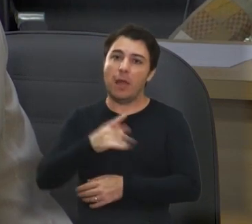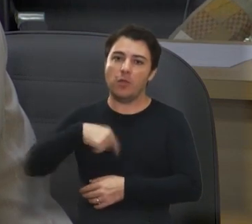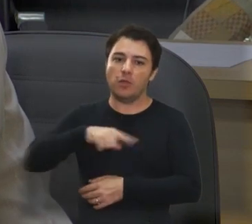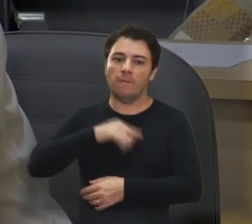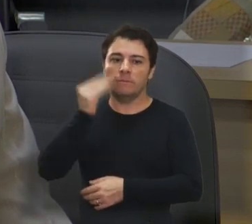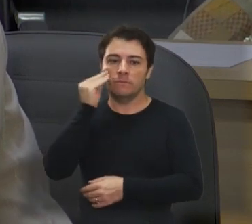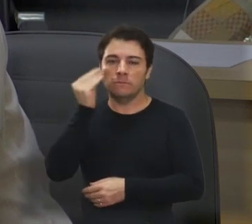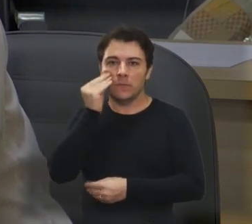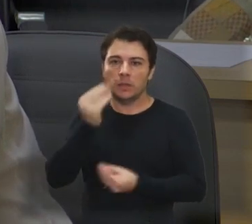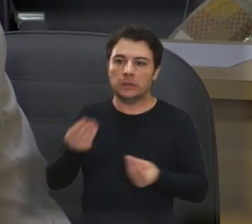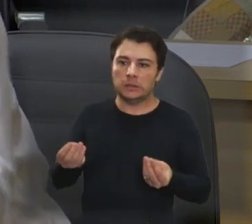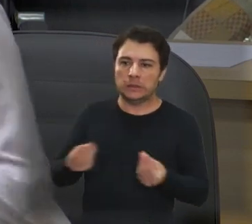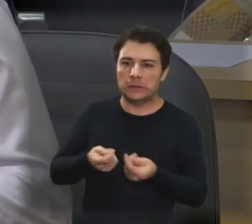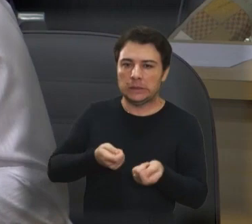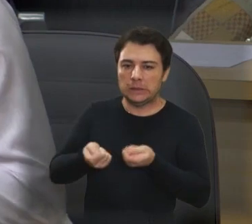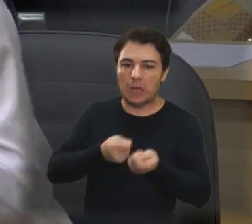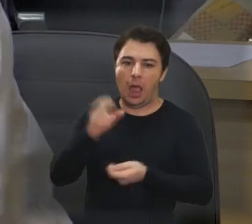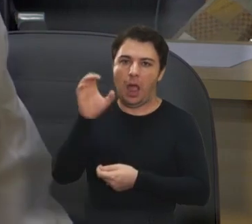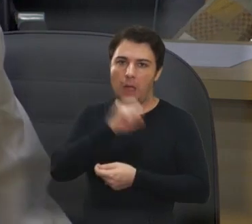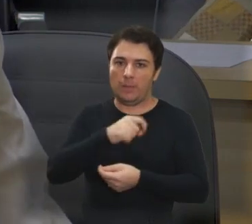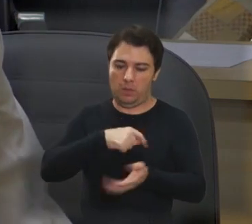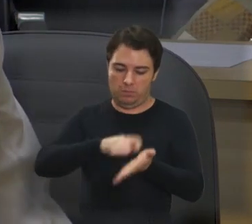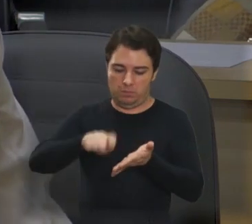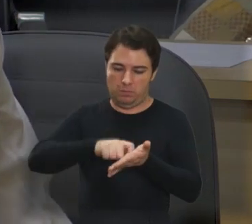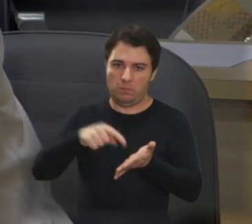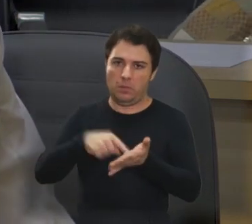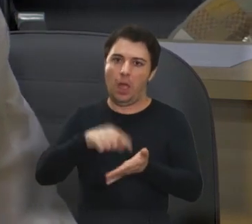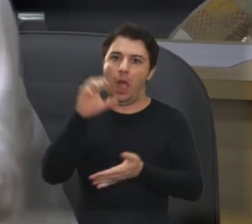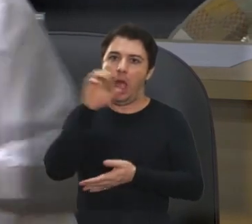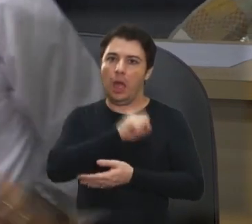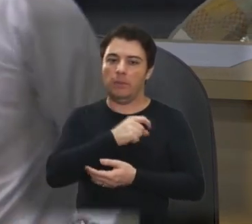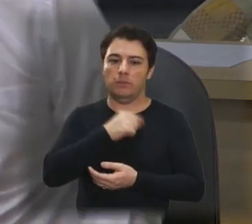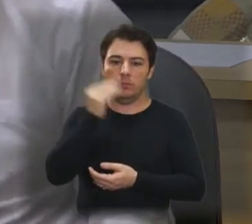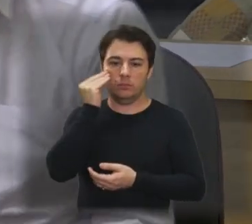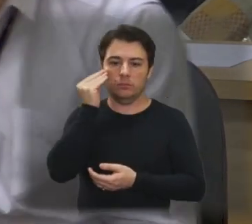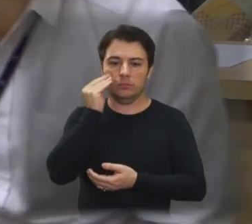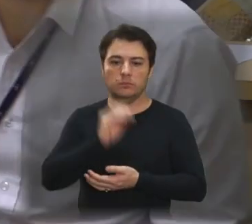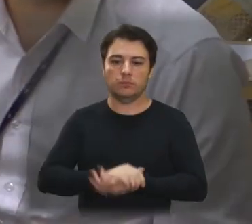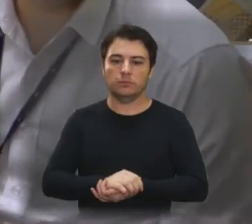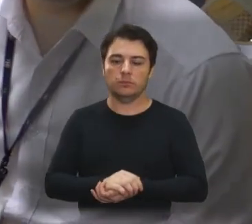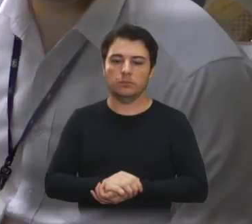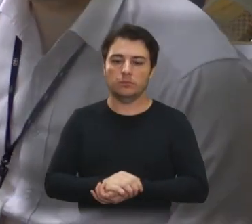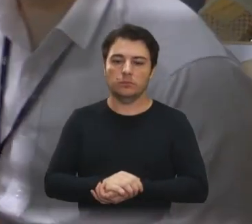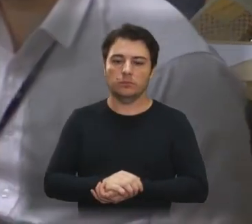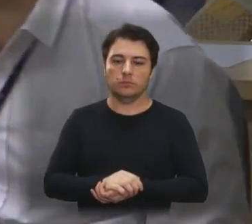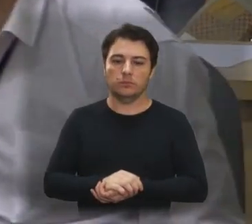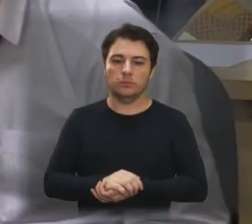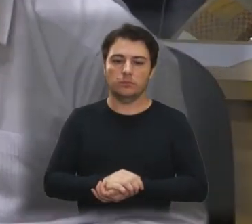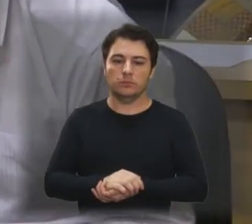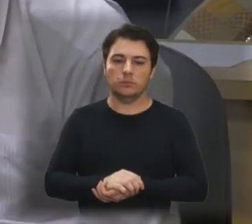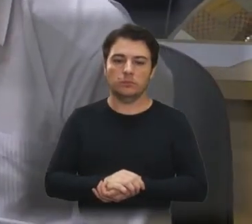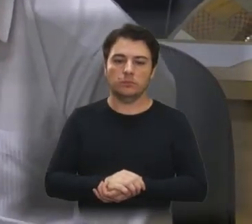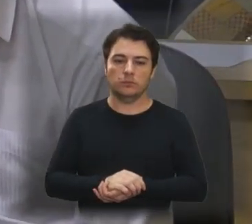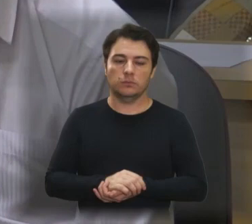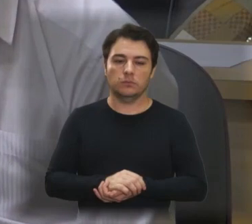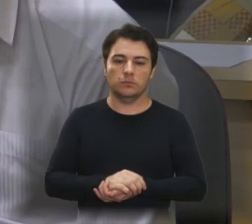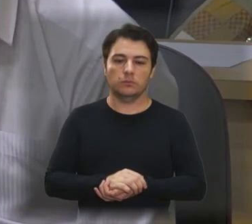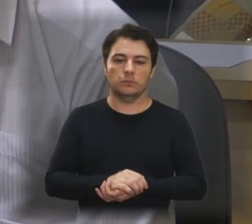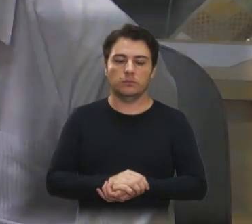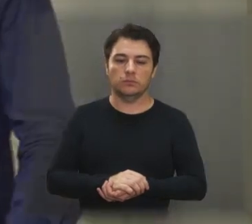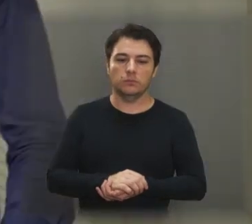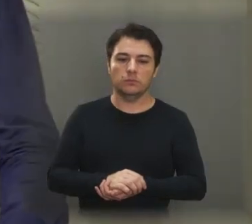aí vai ser providenciado mais breve possível já notei aqui vou cobrar os responsáveis só para concluir pessoal